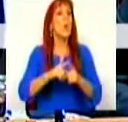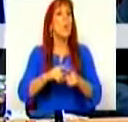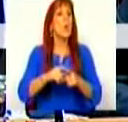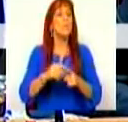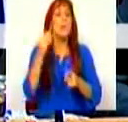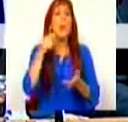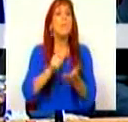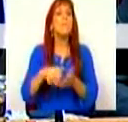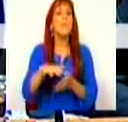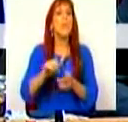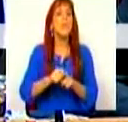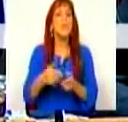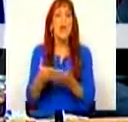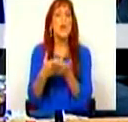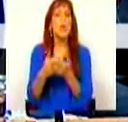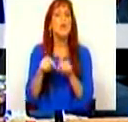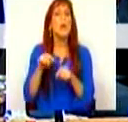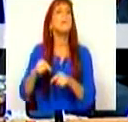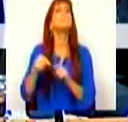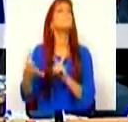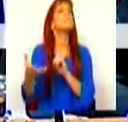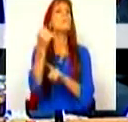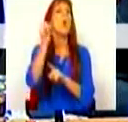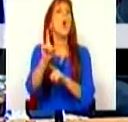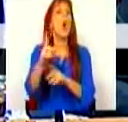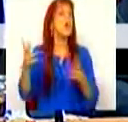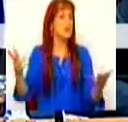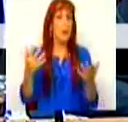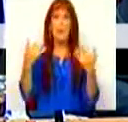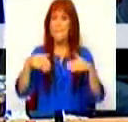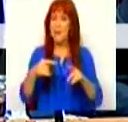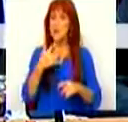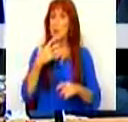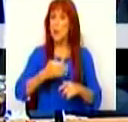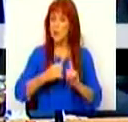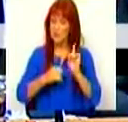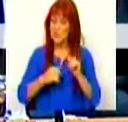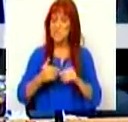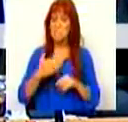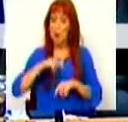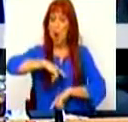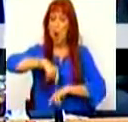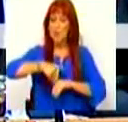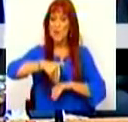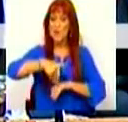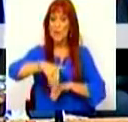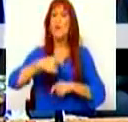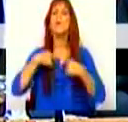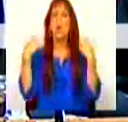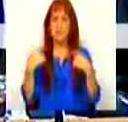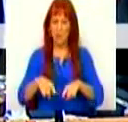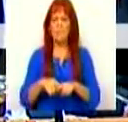em que ponto é que as negociações chegarão a bom porto, mas estou convencido que nas próximas horas